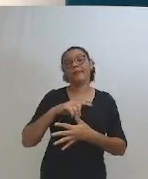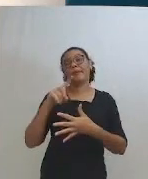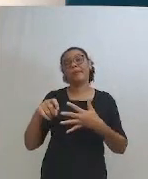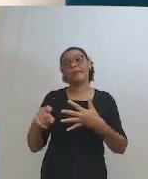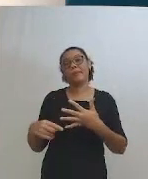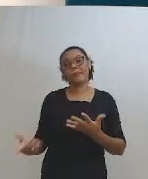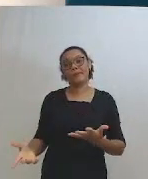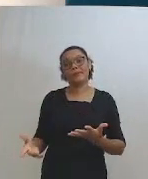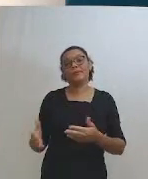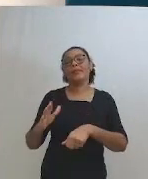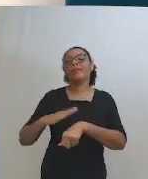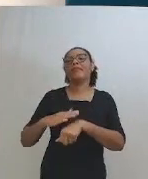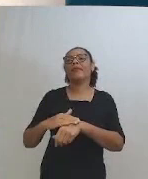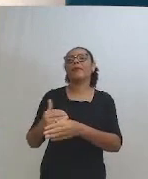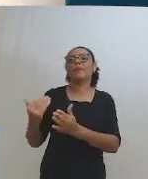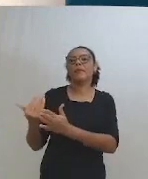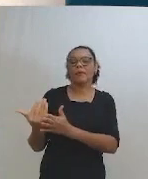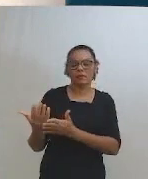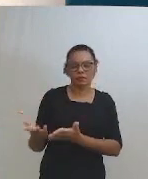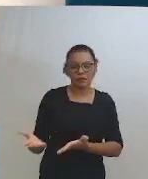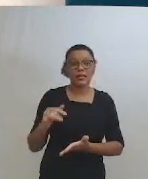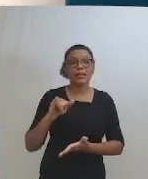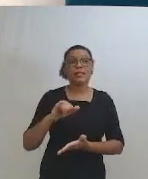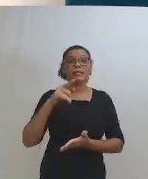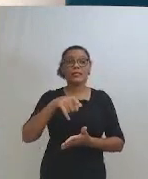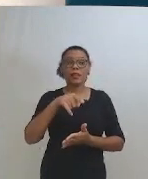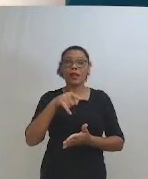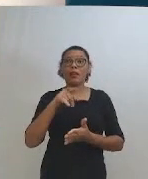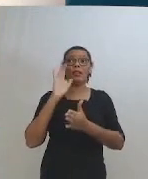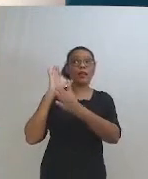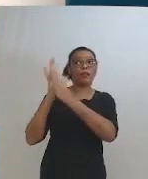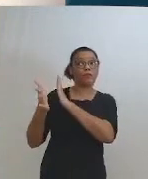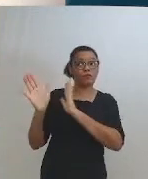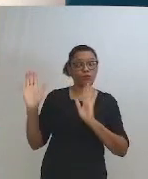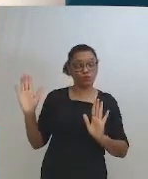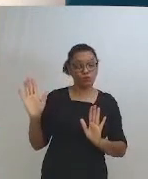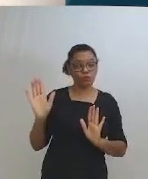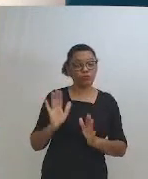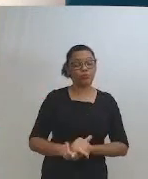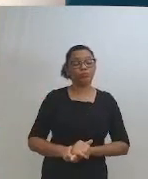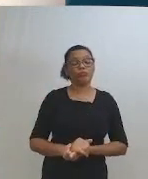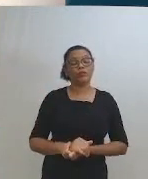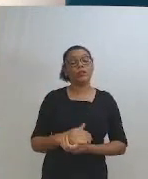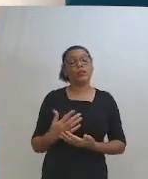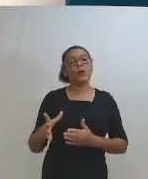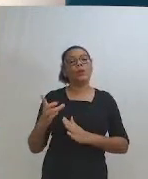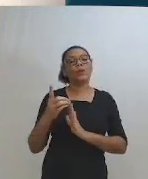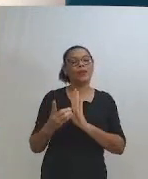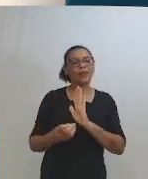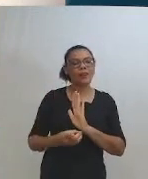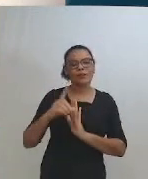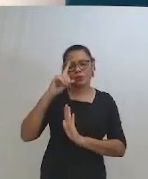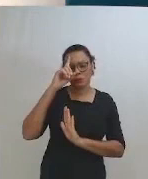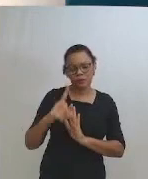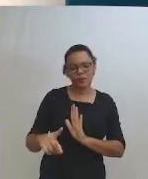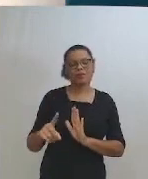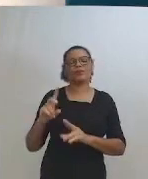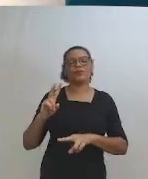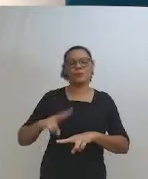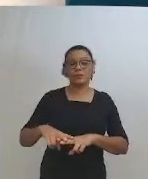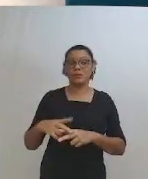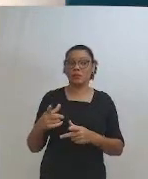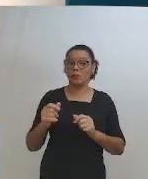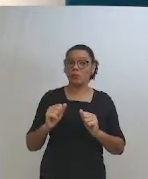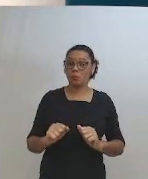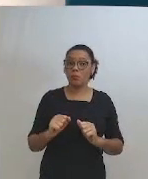o paciente está foragido. Então, o decreto de prisão preventiva, ele pode até ser